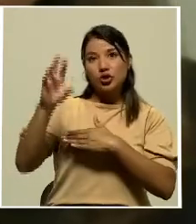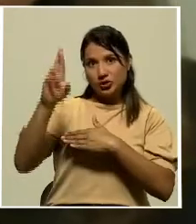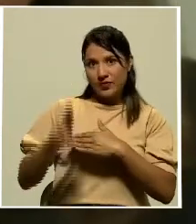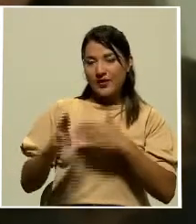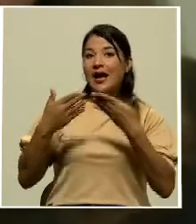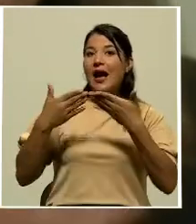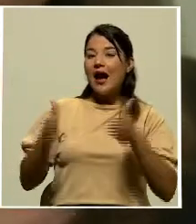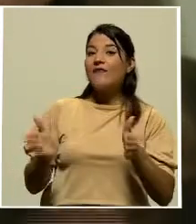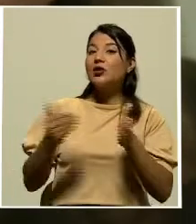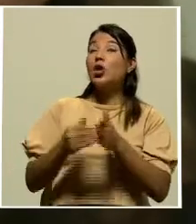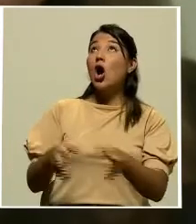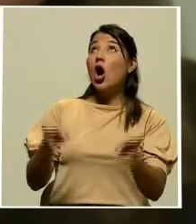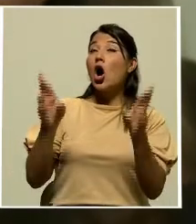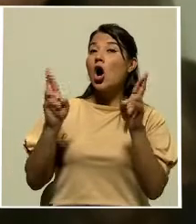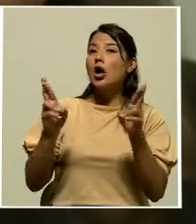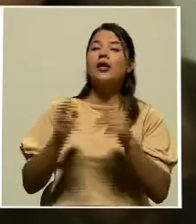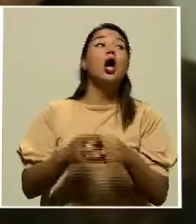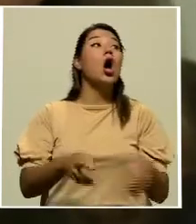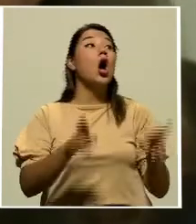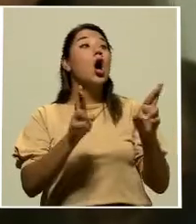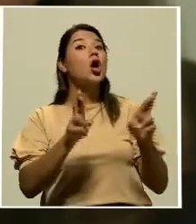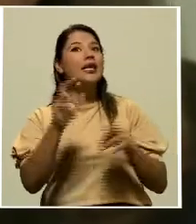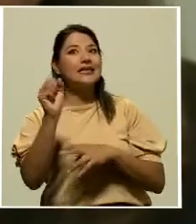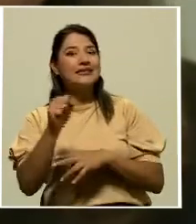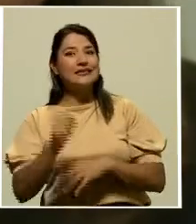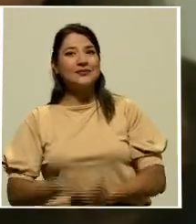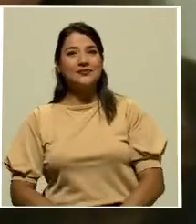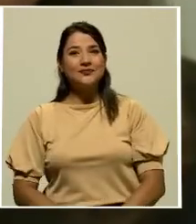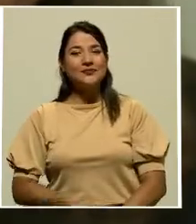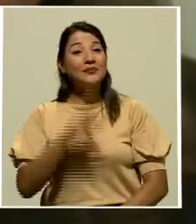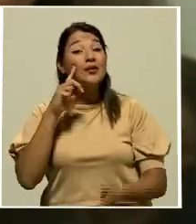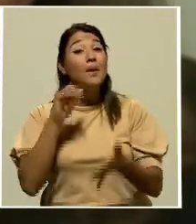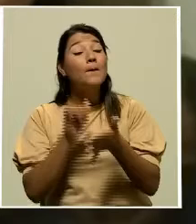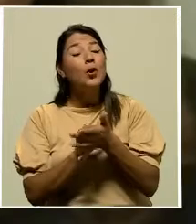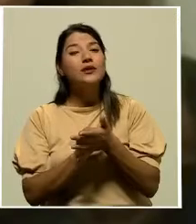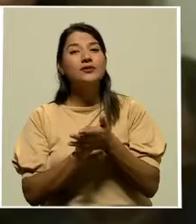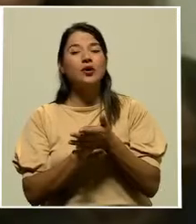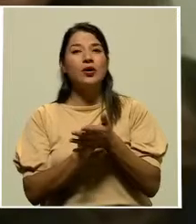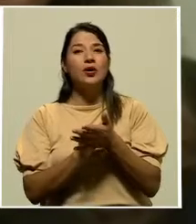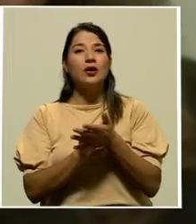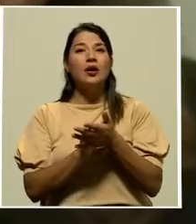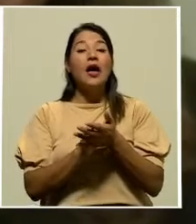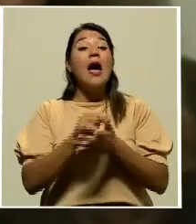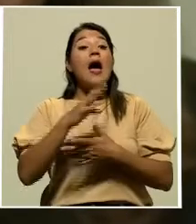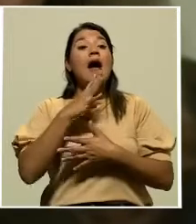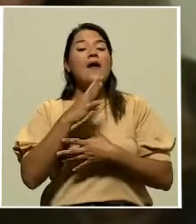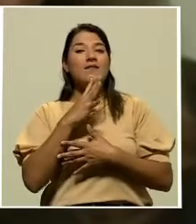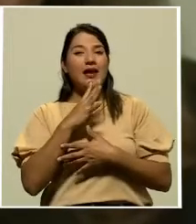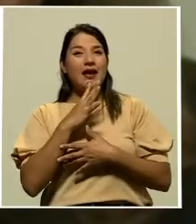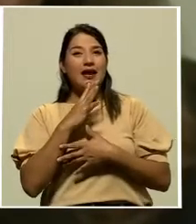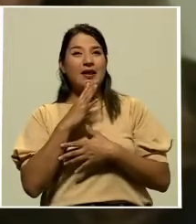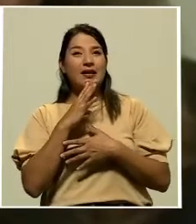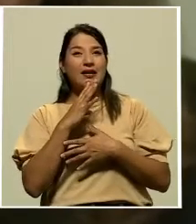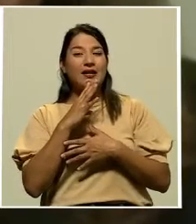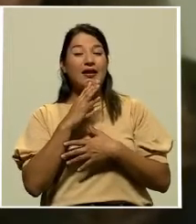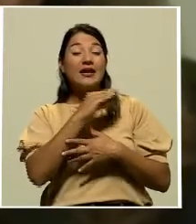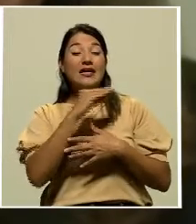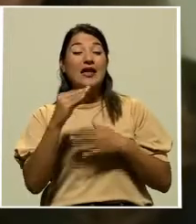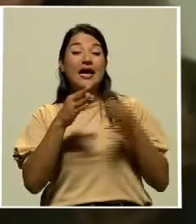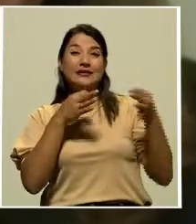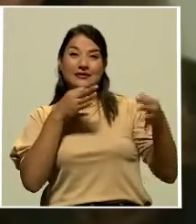abertas. Ojalá. Ojalá que sí, ojalá que sí. Por eso, hablar,